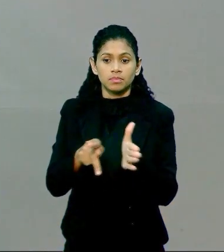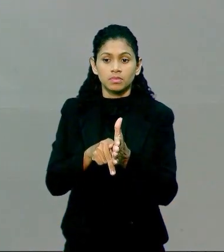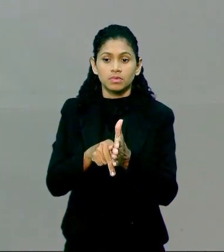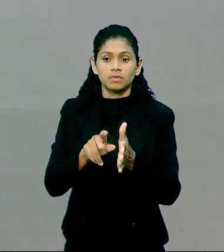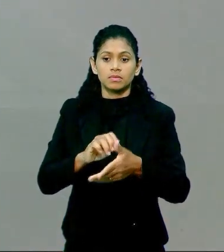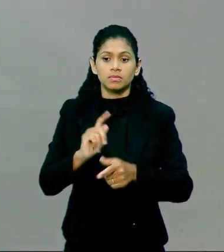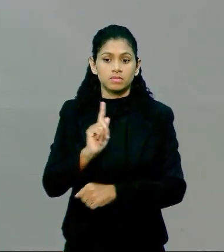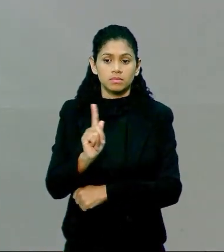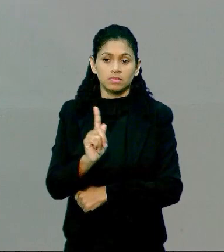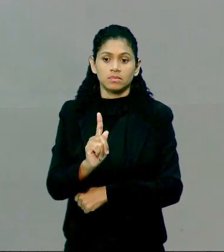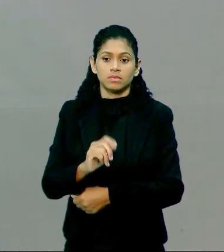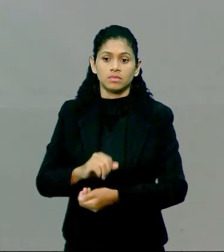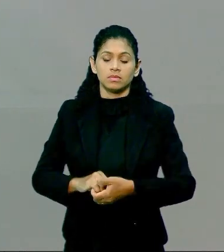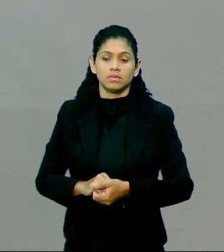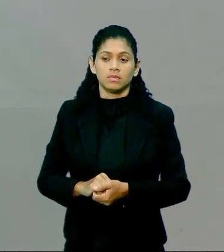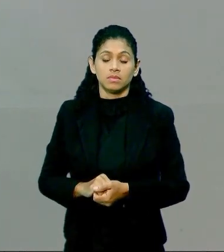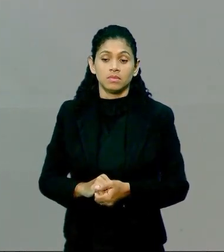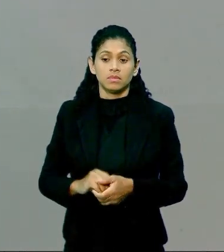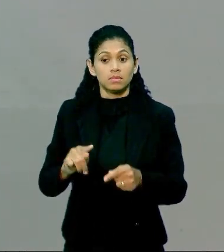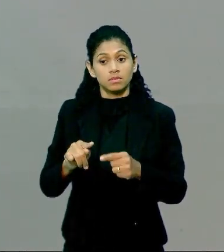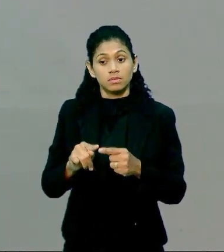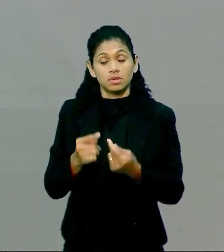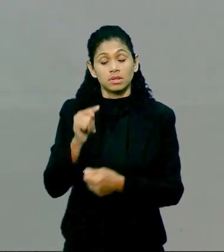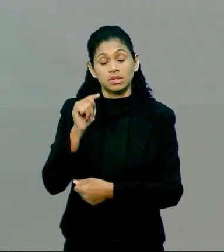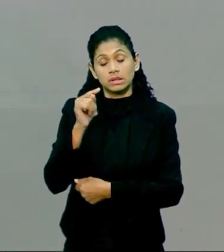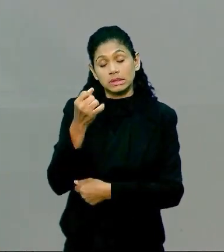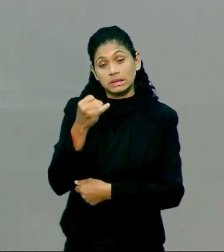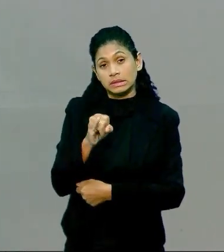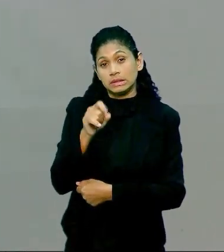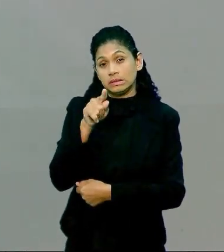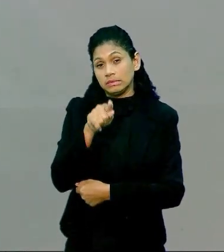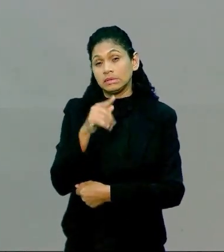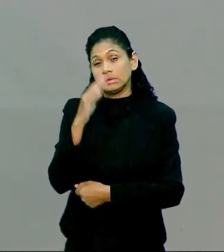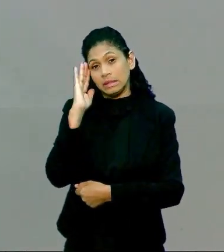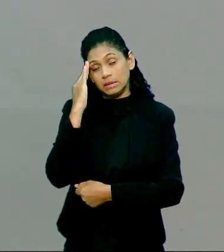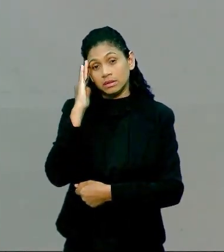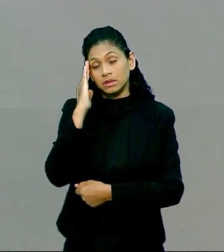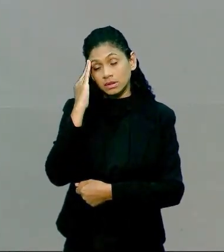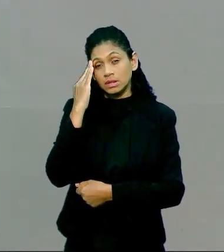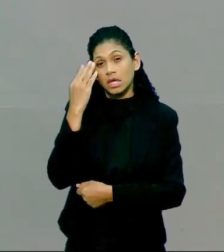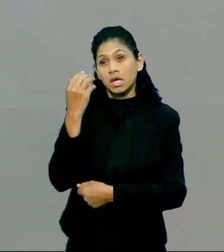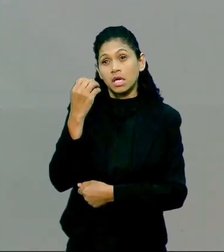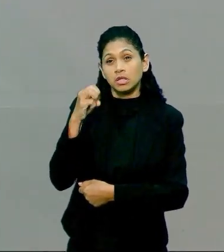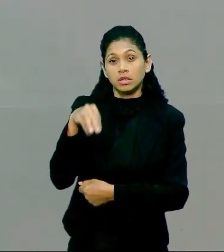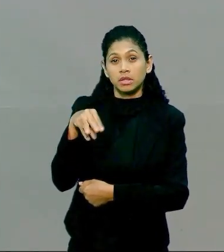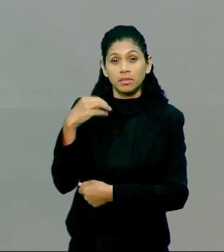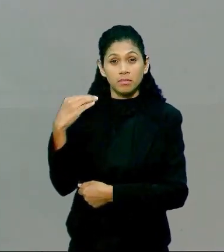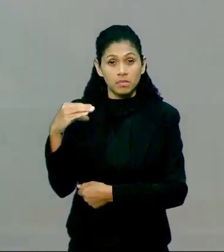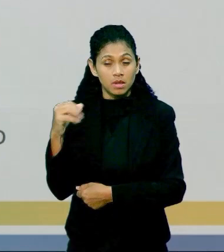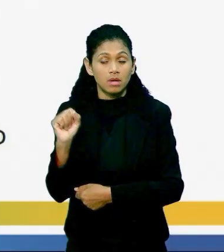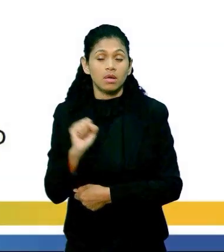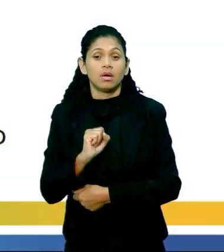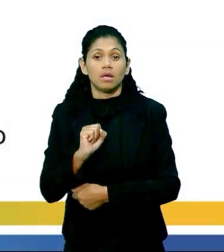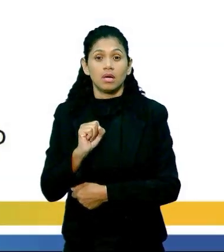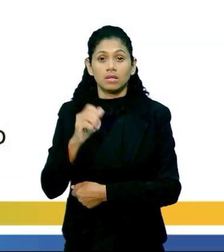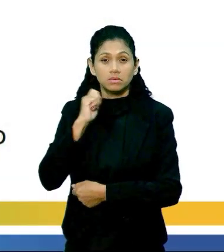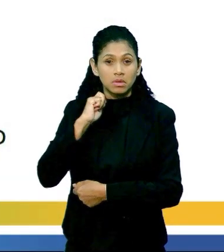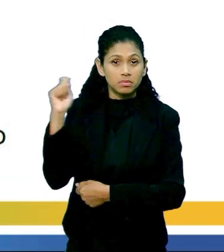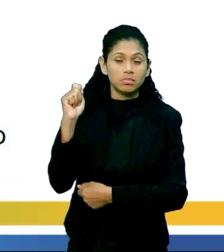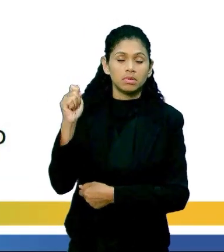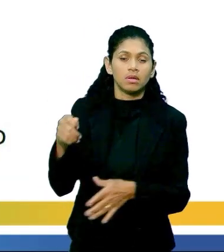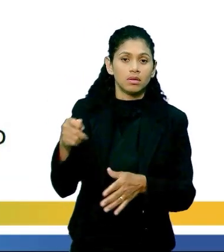você entenda que março ou abril é uma data precisa, né? Aí, infelizmente, um tipo de questão dessa você vai errar,